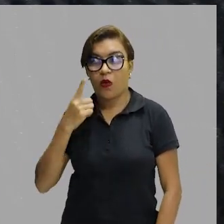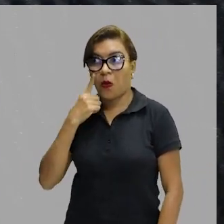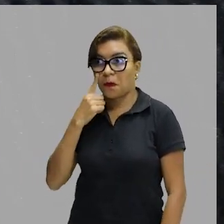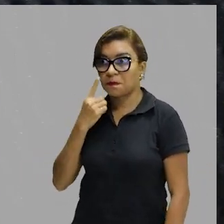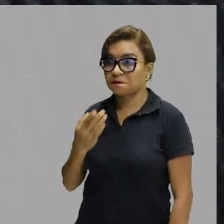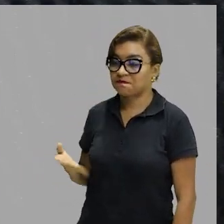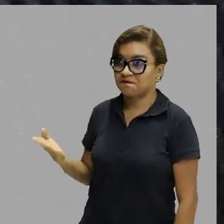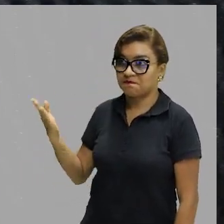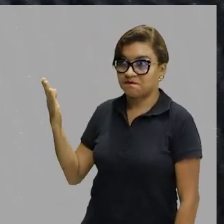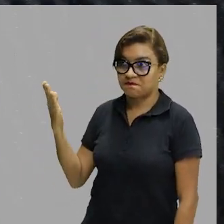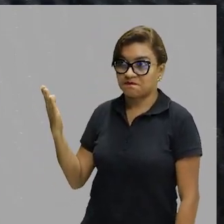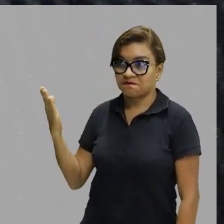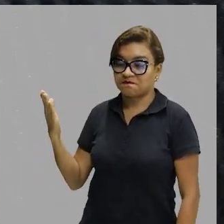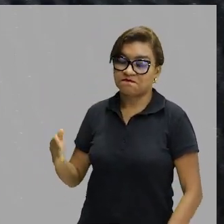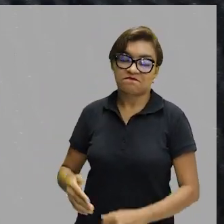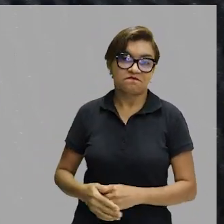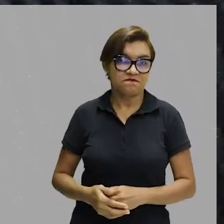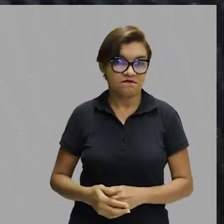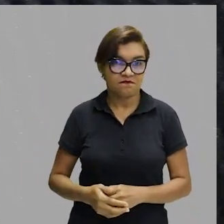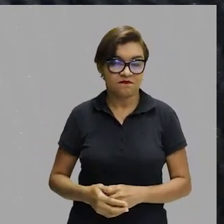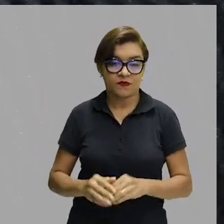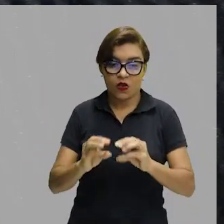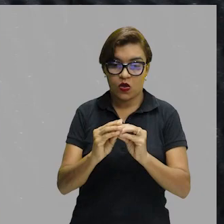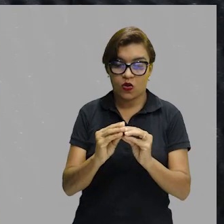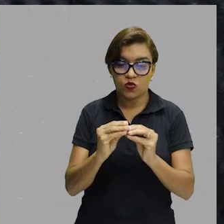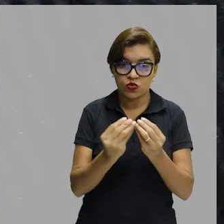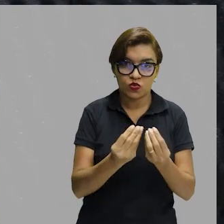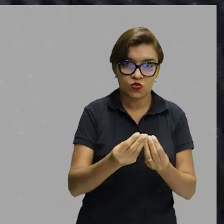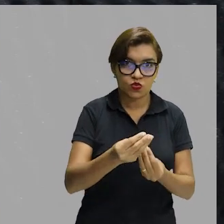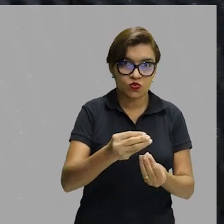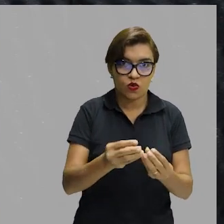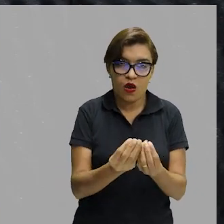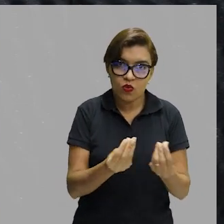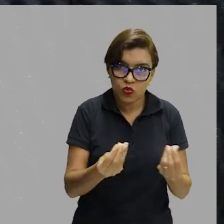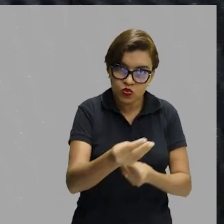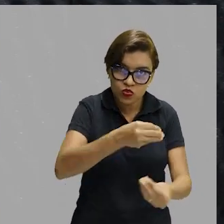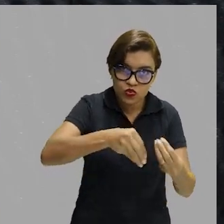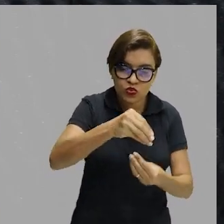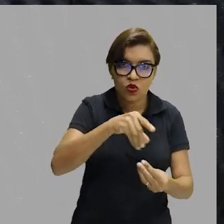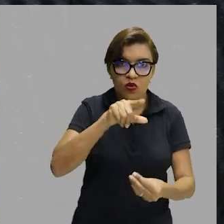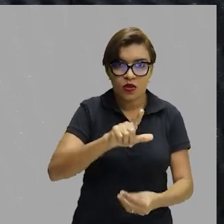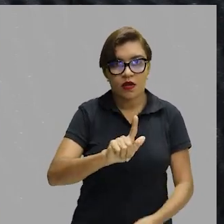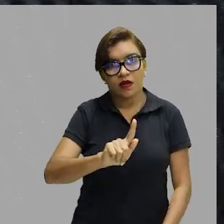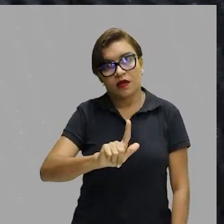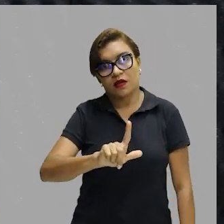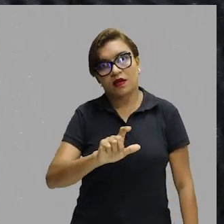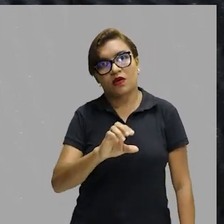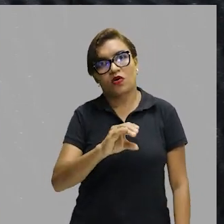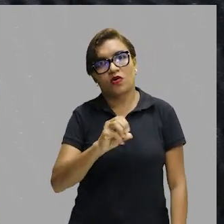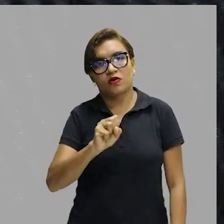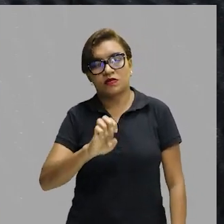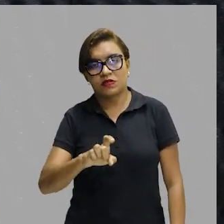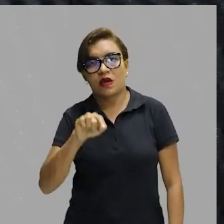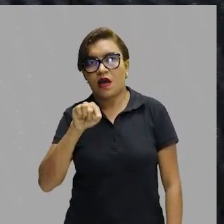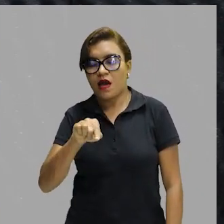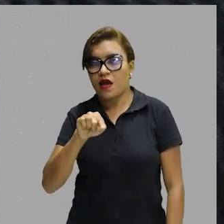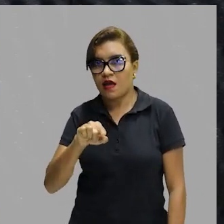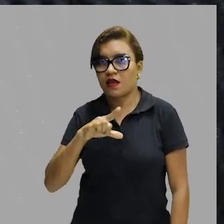soluto. Turma boa, o soluto é a glicose, cuja massa molar, a questão nos informa que